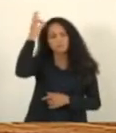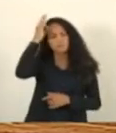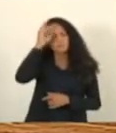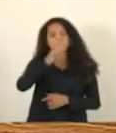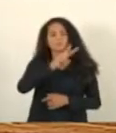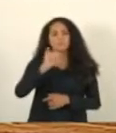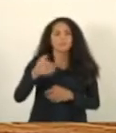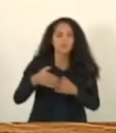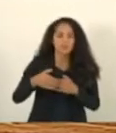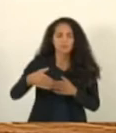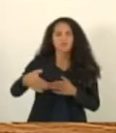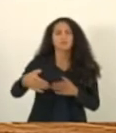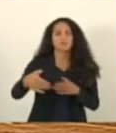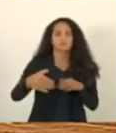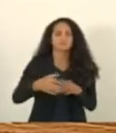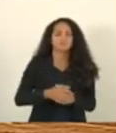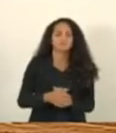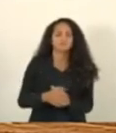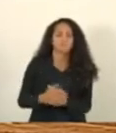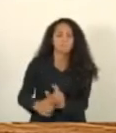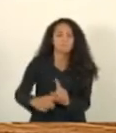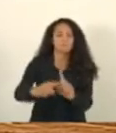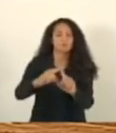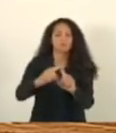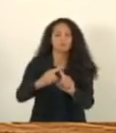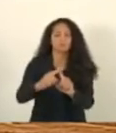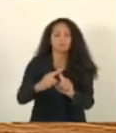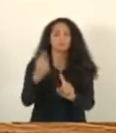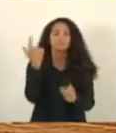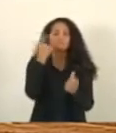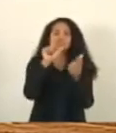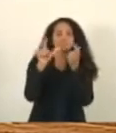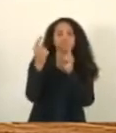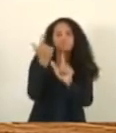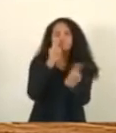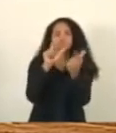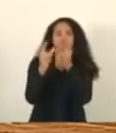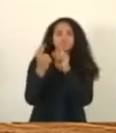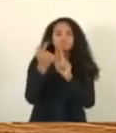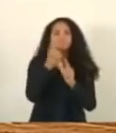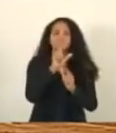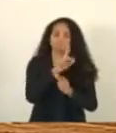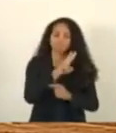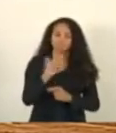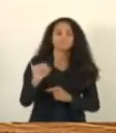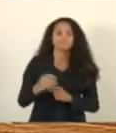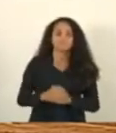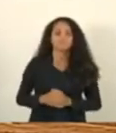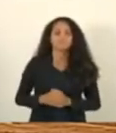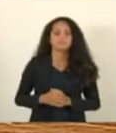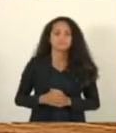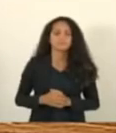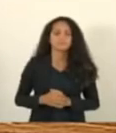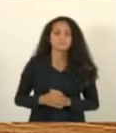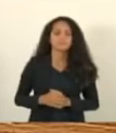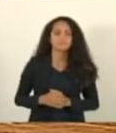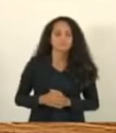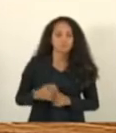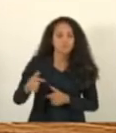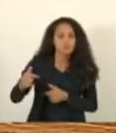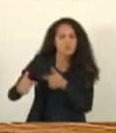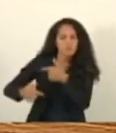será a maior beneficiada com a prestação de um